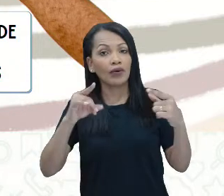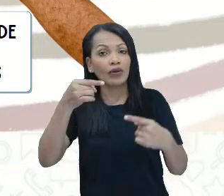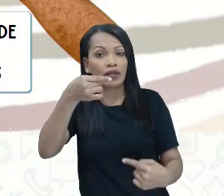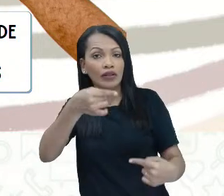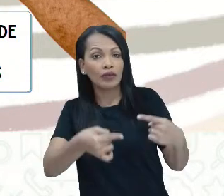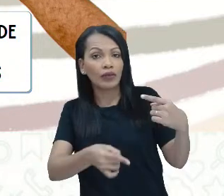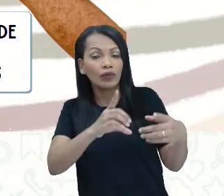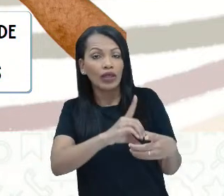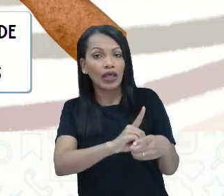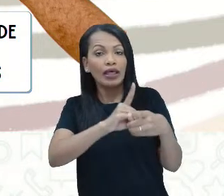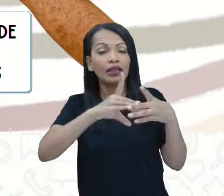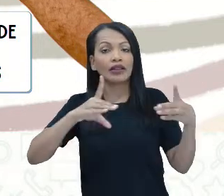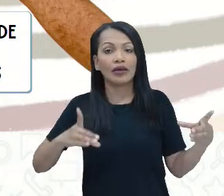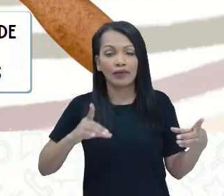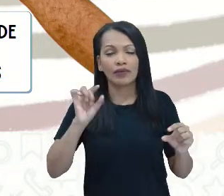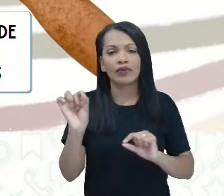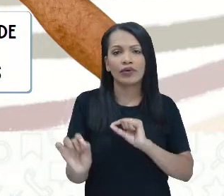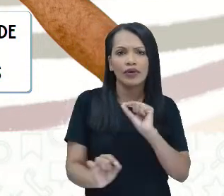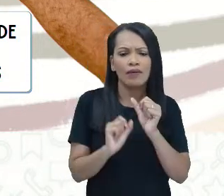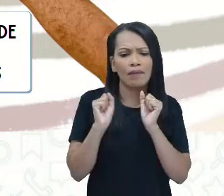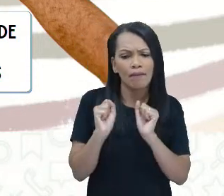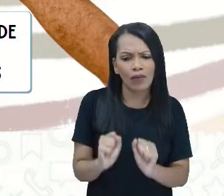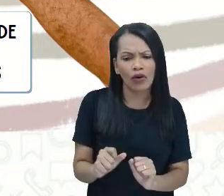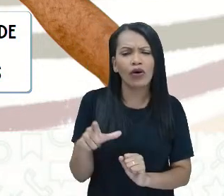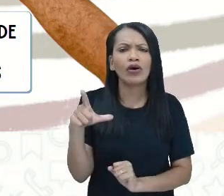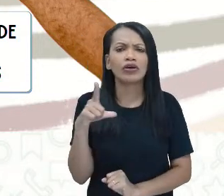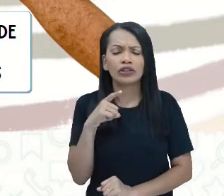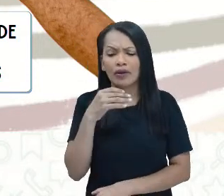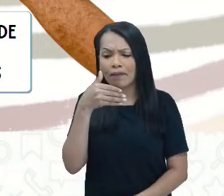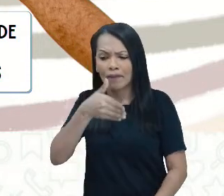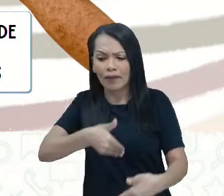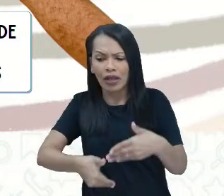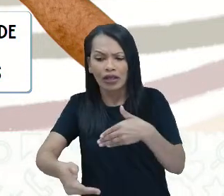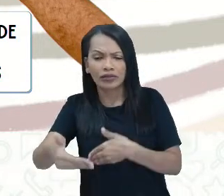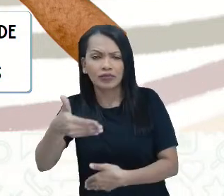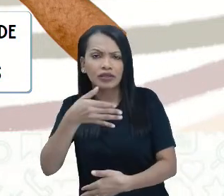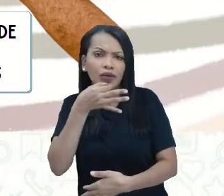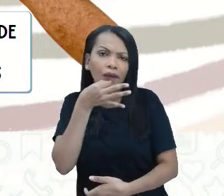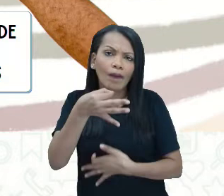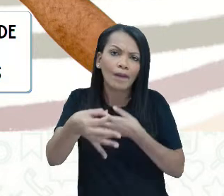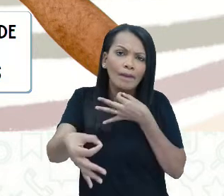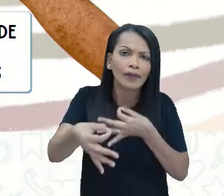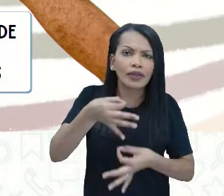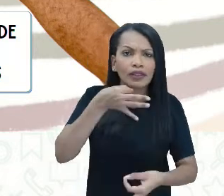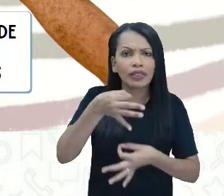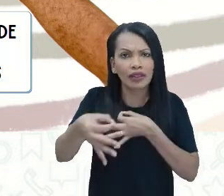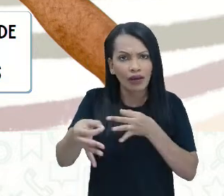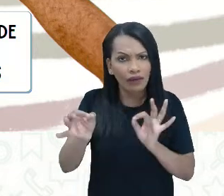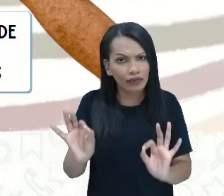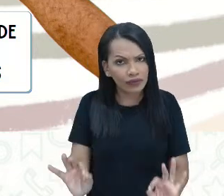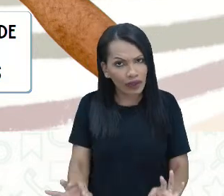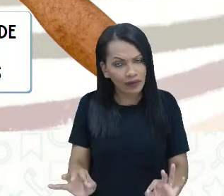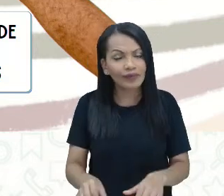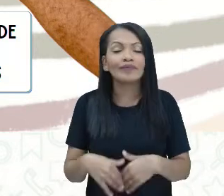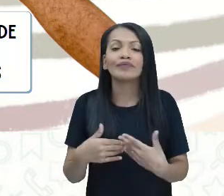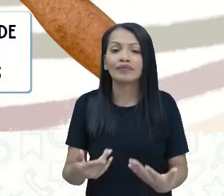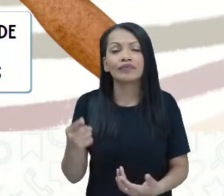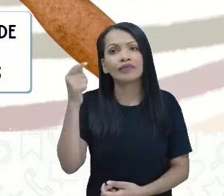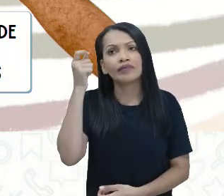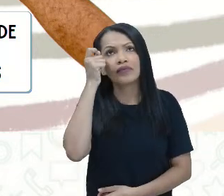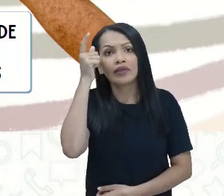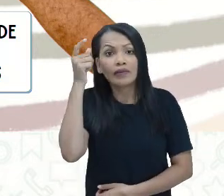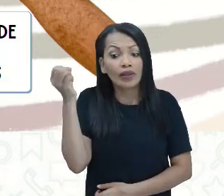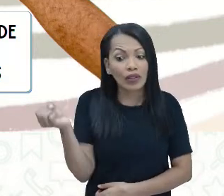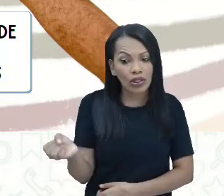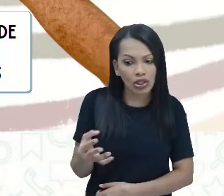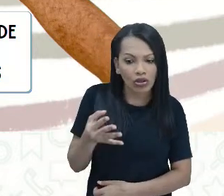político democrático, né? Que a gente pode ter voz, ter participação, certo? E a criação de